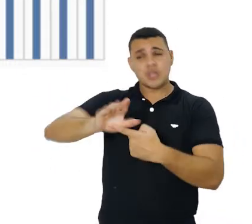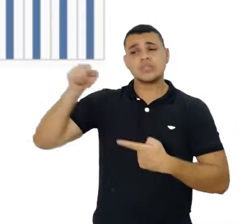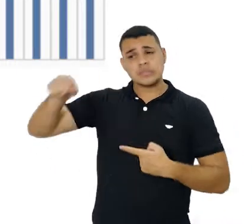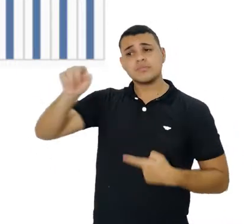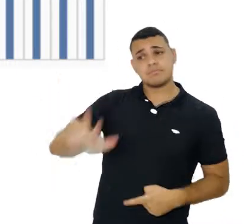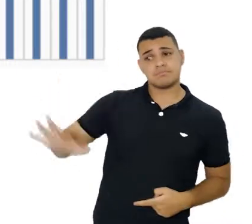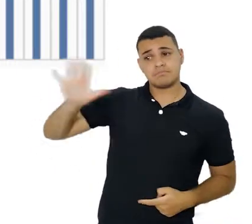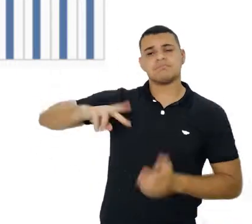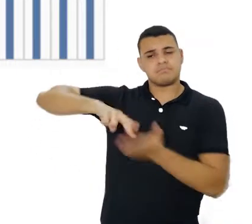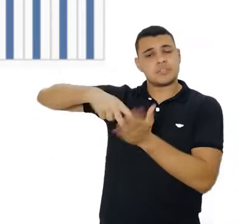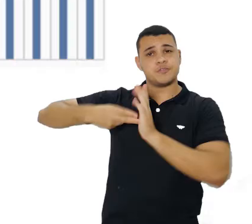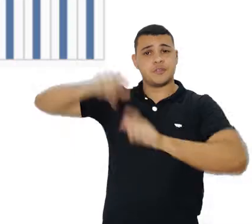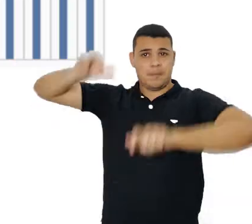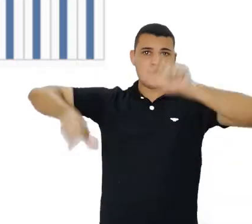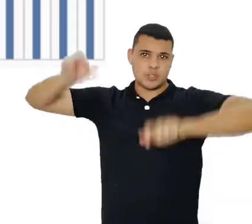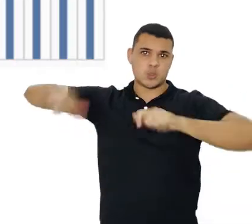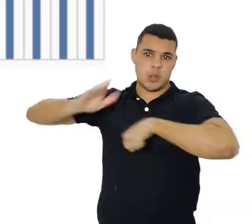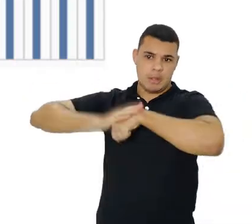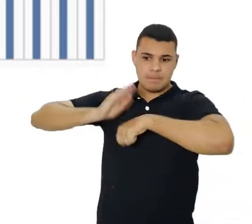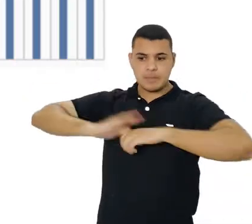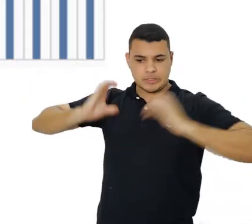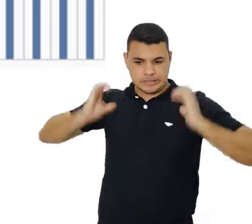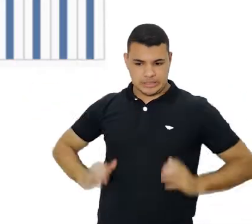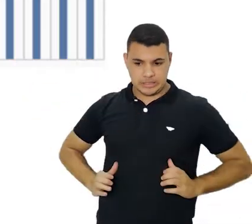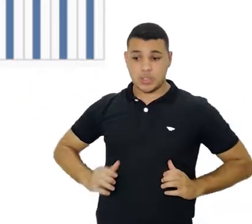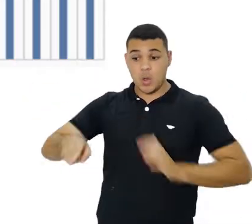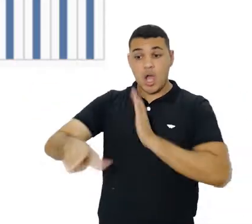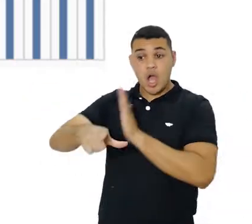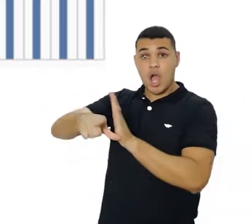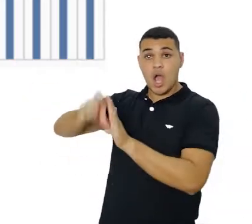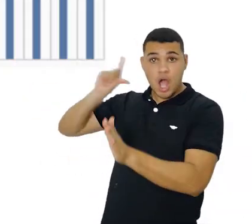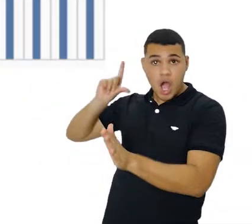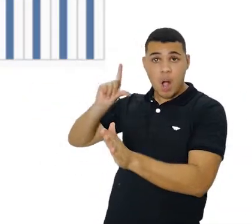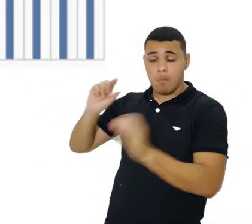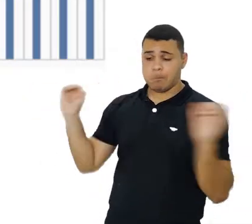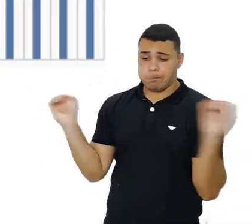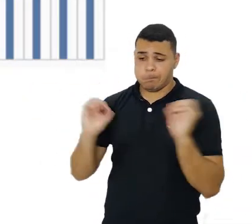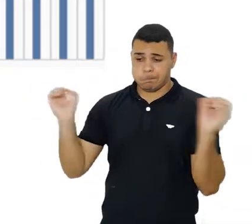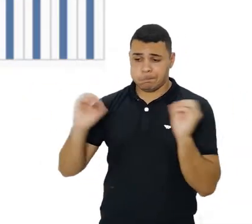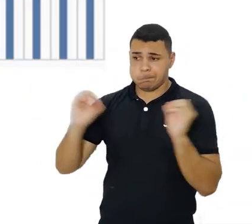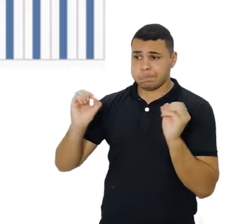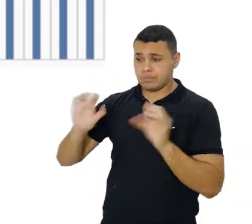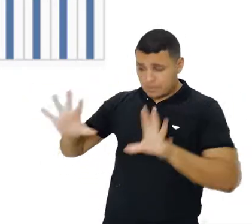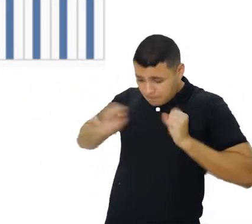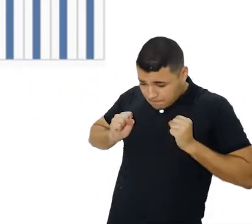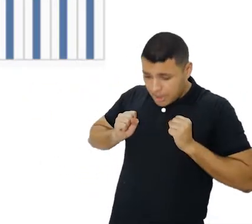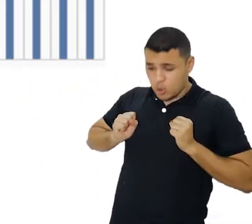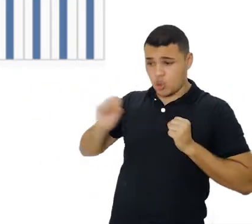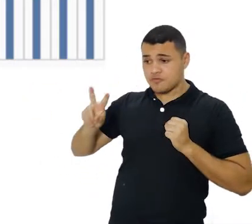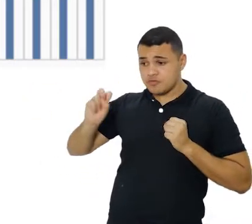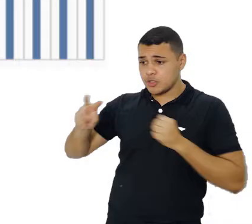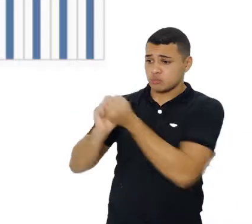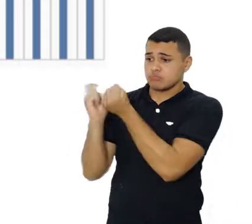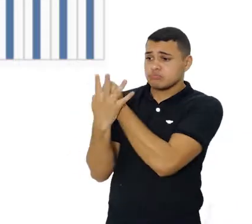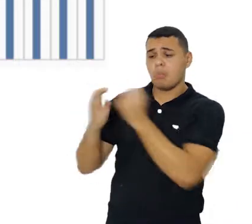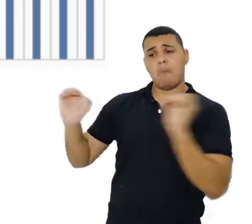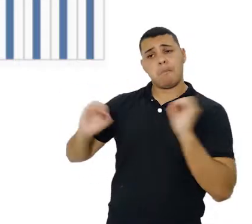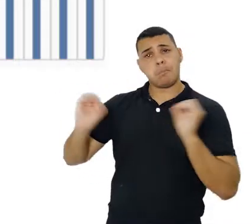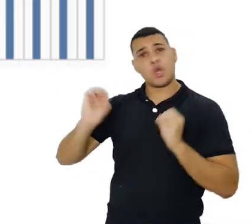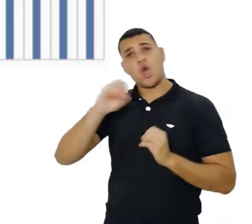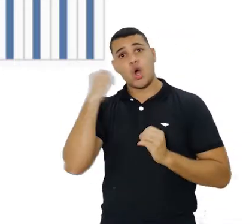representam indivíduos, né, que anteriormente, né, não tinham sido infectados e não